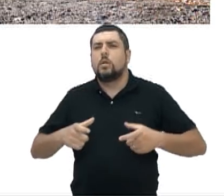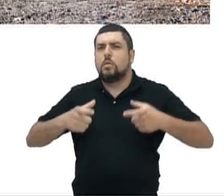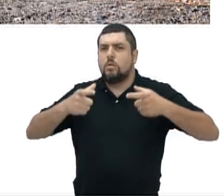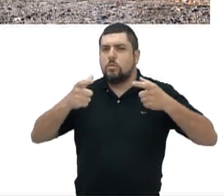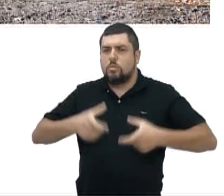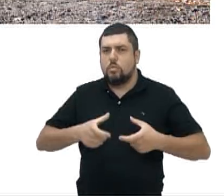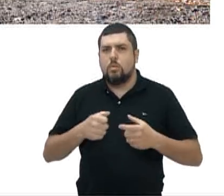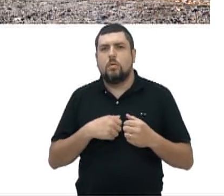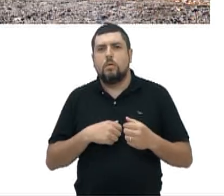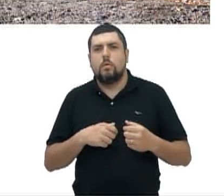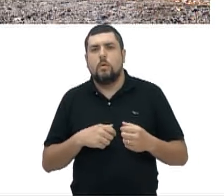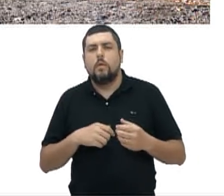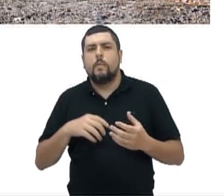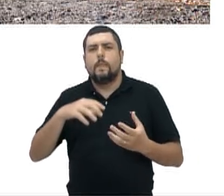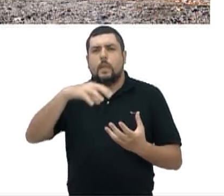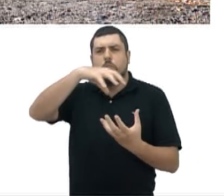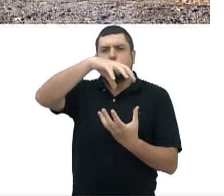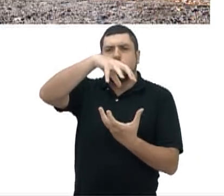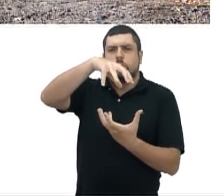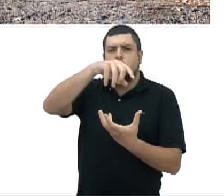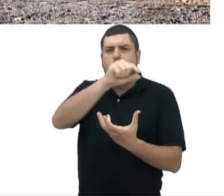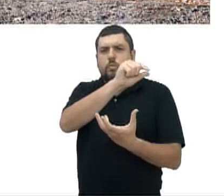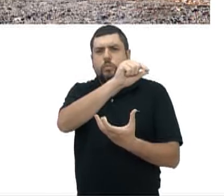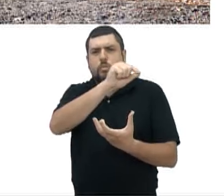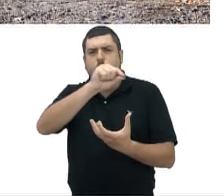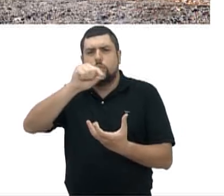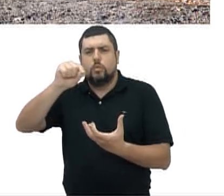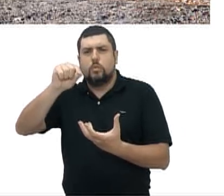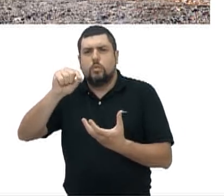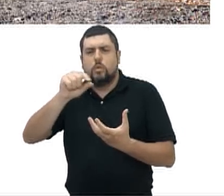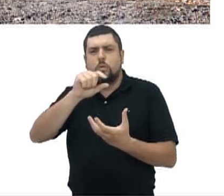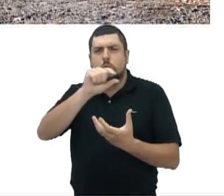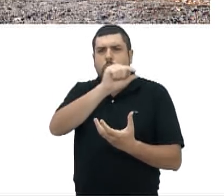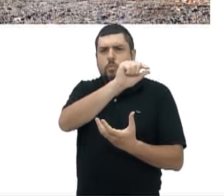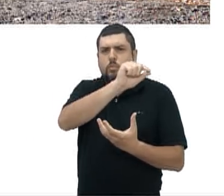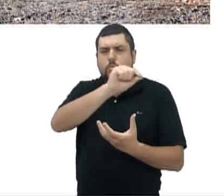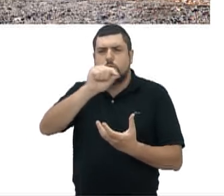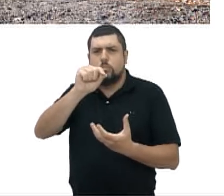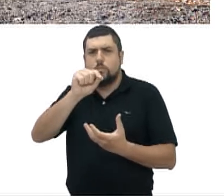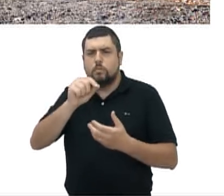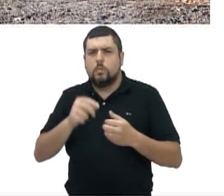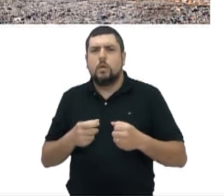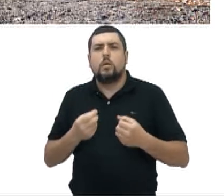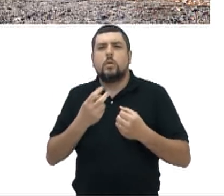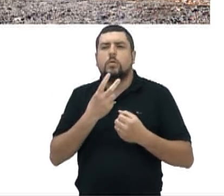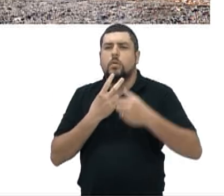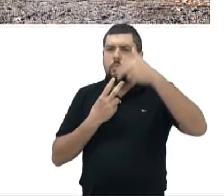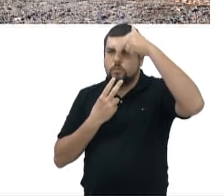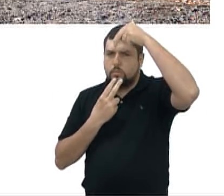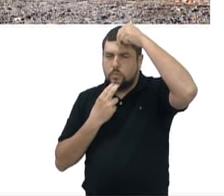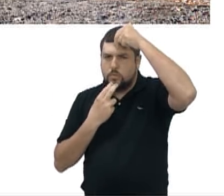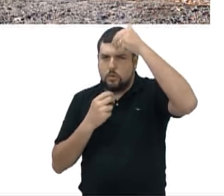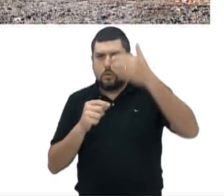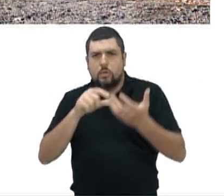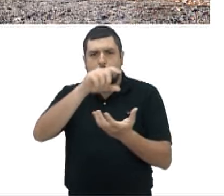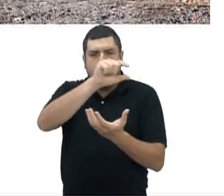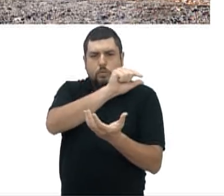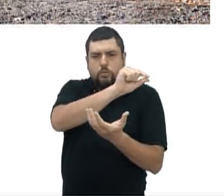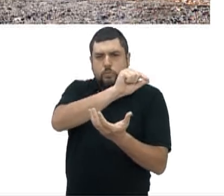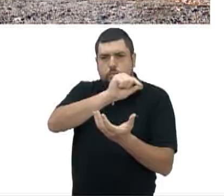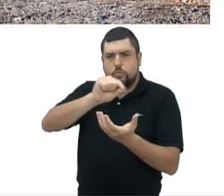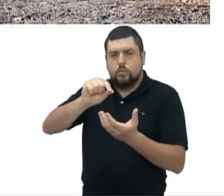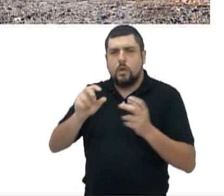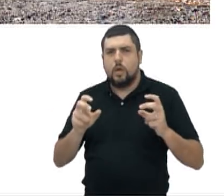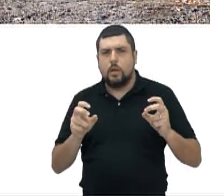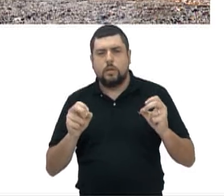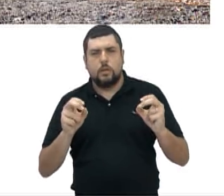regiões entre o Trópico de Câncer e o Trópico de Capricórnio. Se você observar aqui no mapa, você vai perceber que as